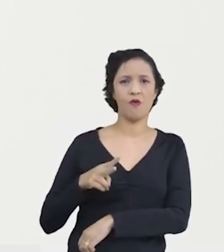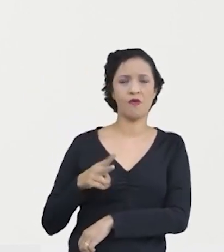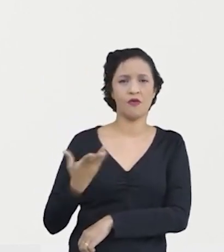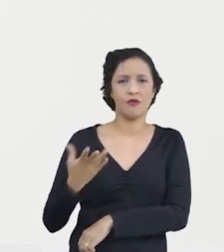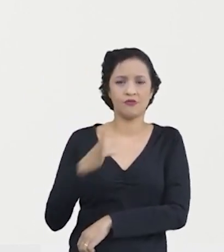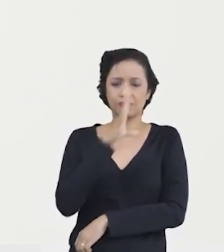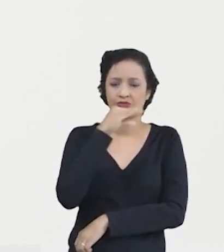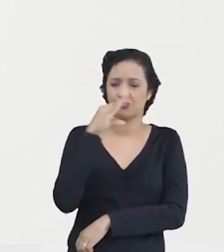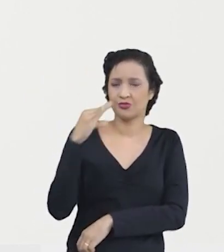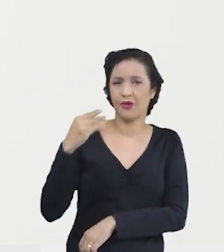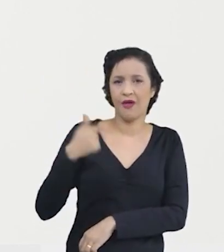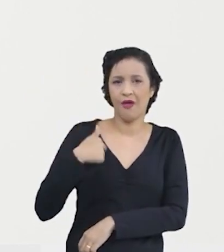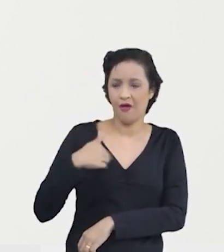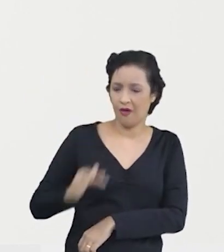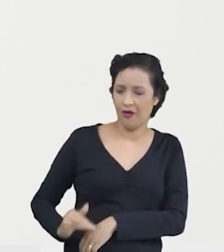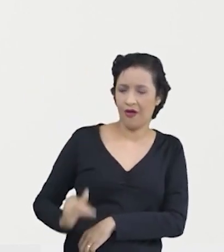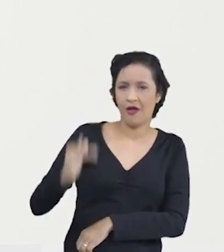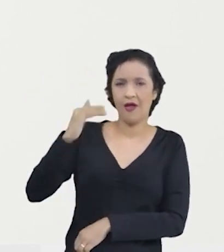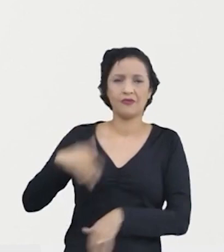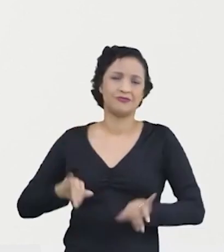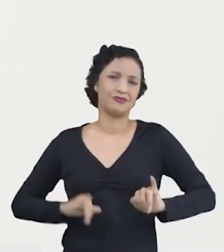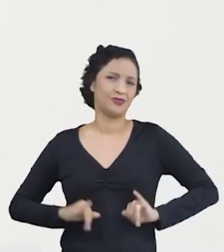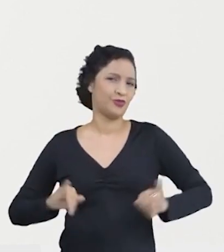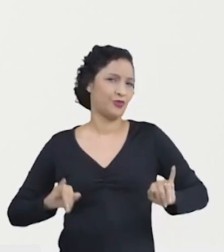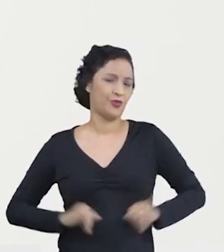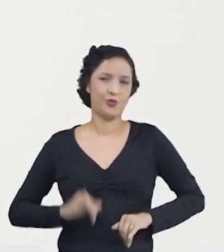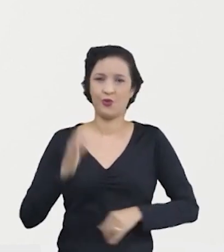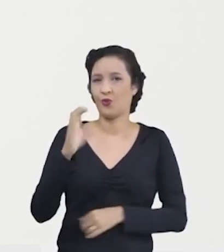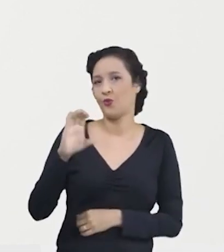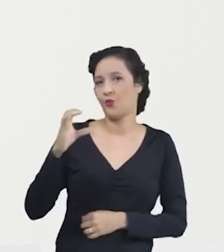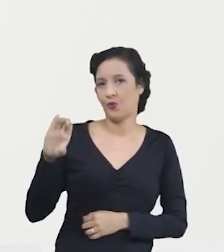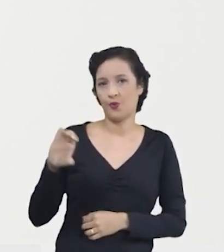Ai, ai, que dor. Ai, ai, que horror.